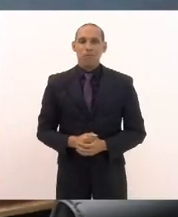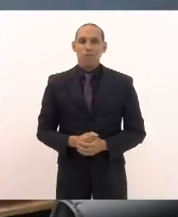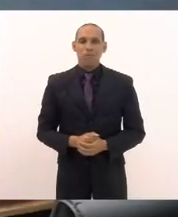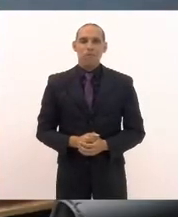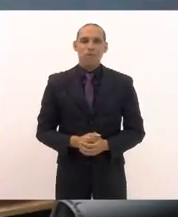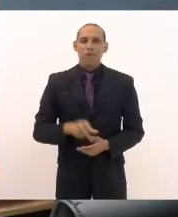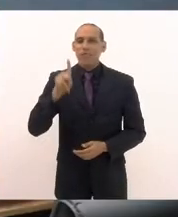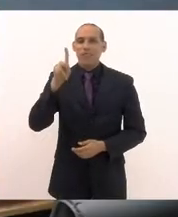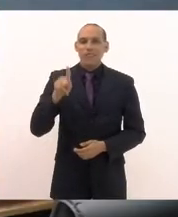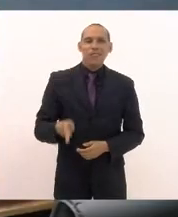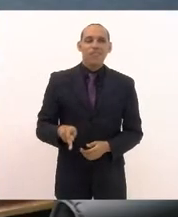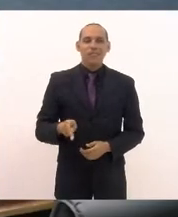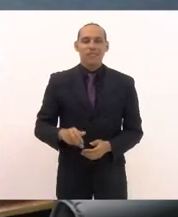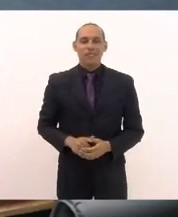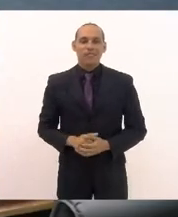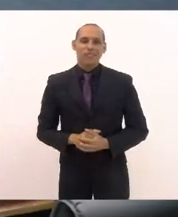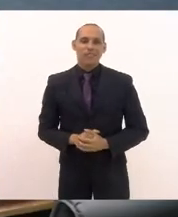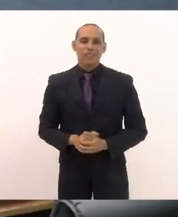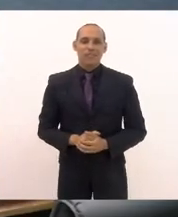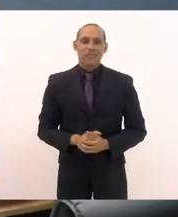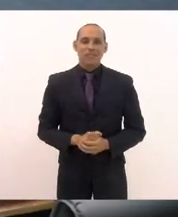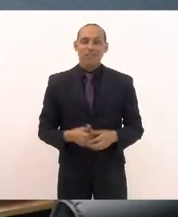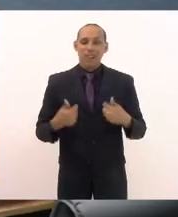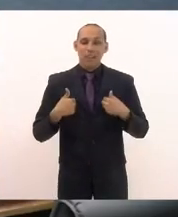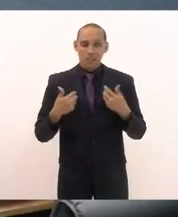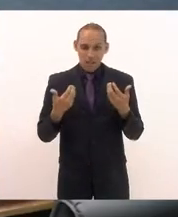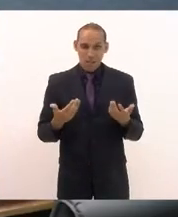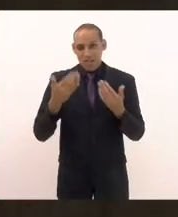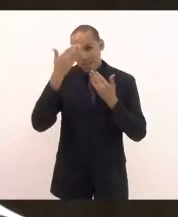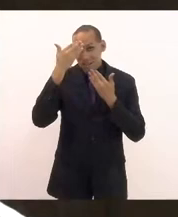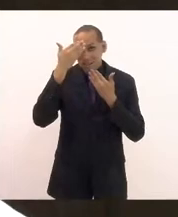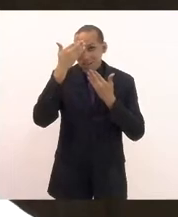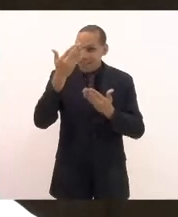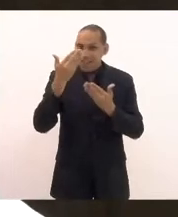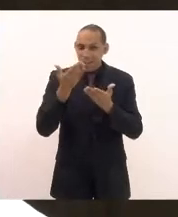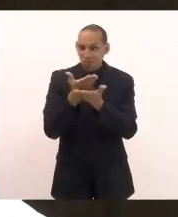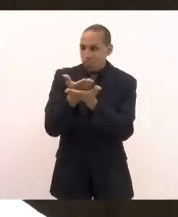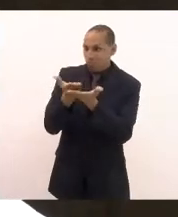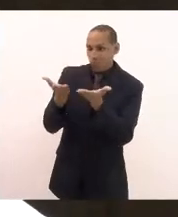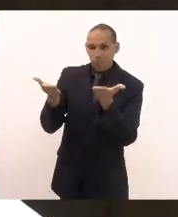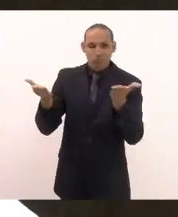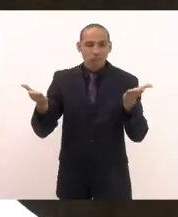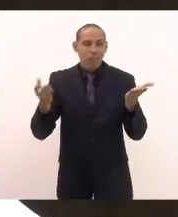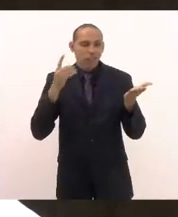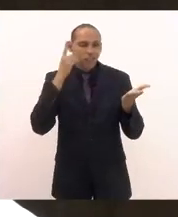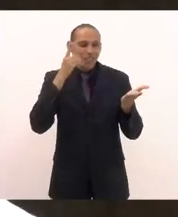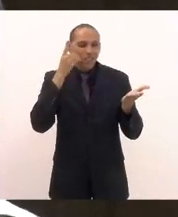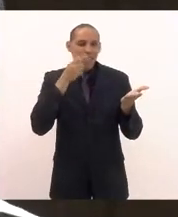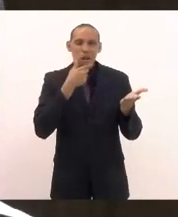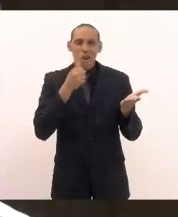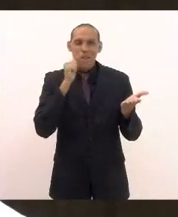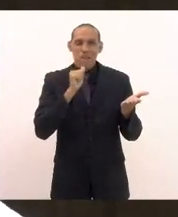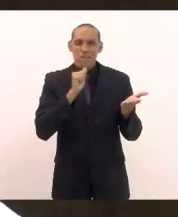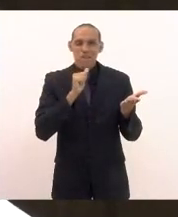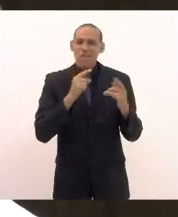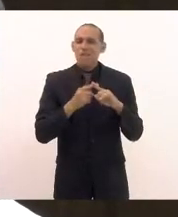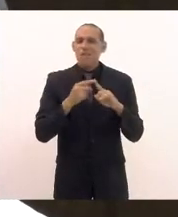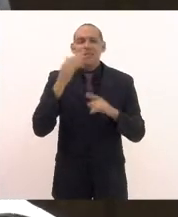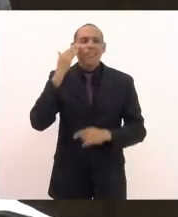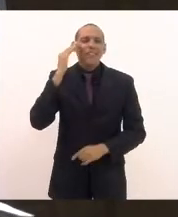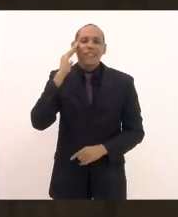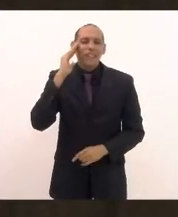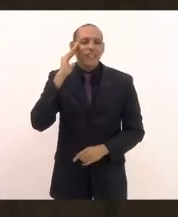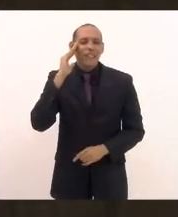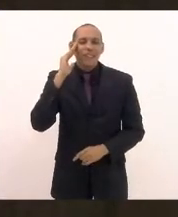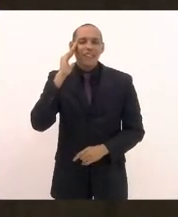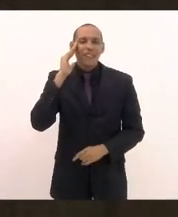Senhora presidenta, eu quero aqui agradecer aos deputados e deputadas por entender